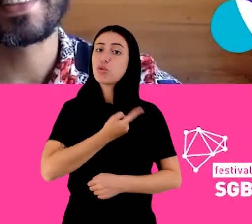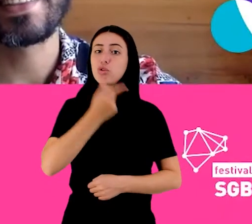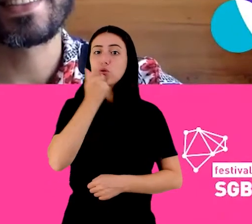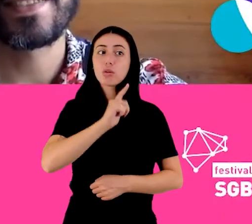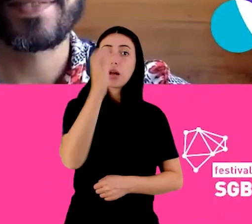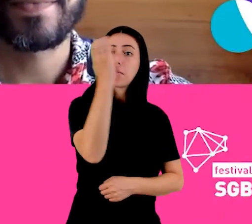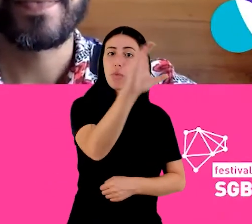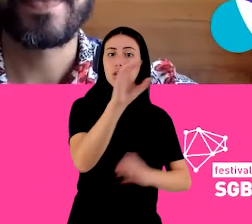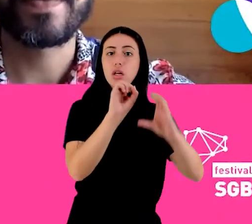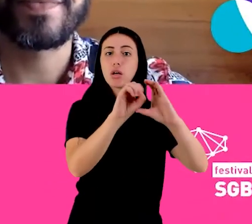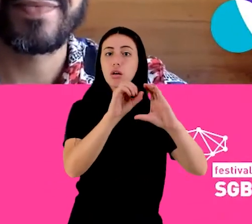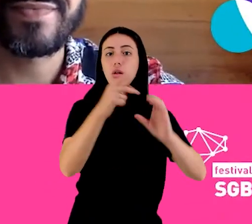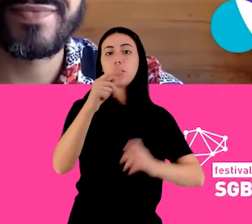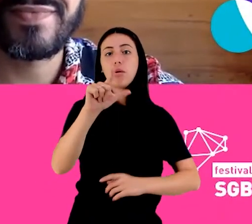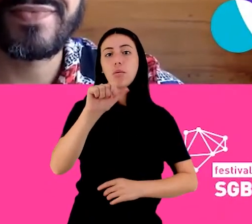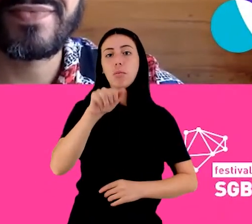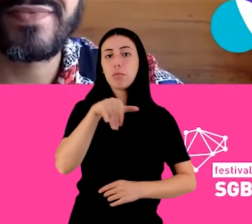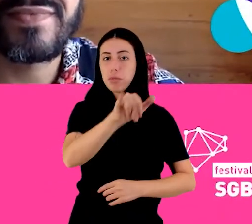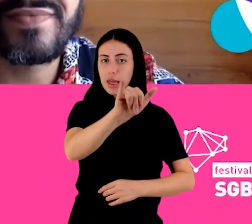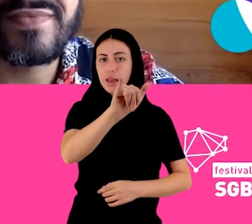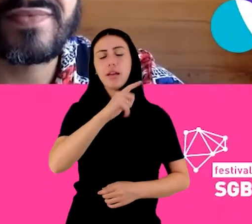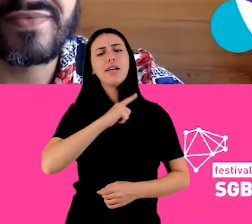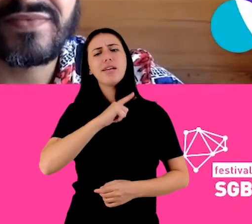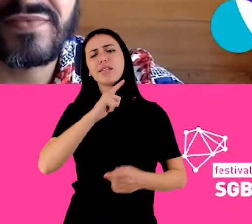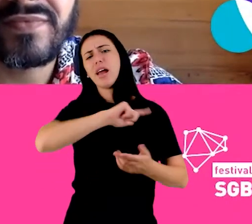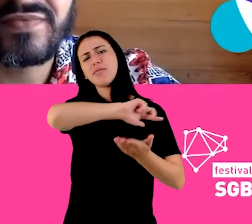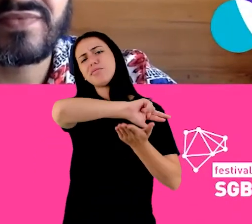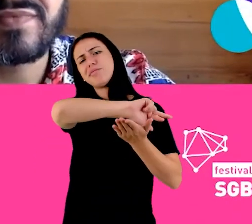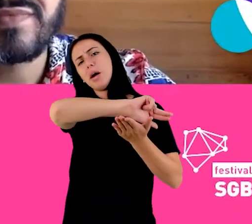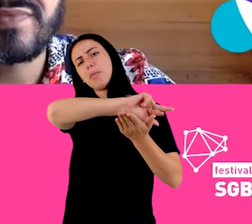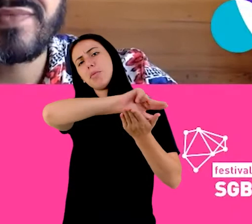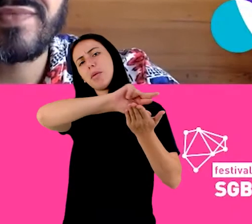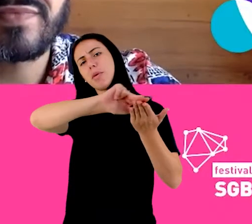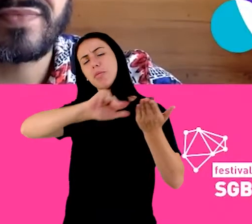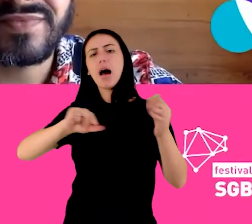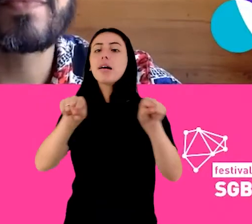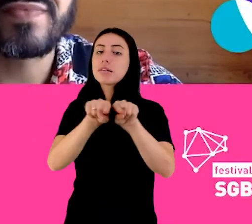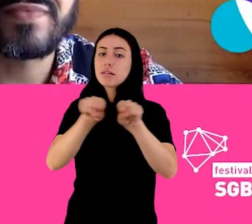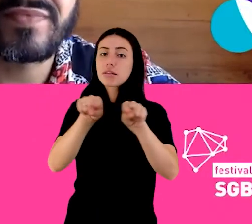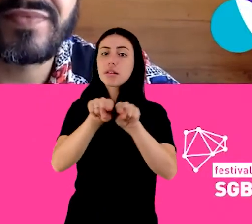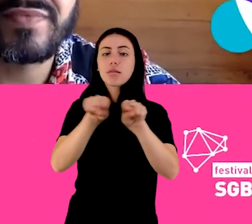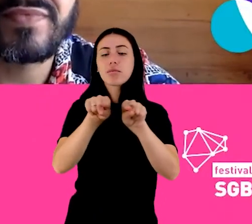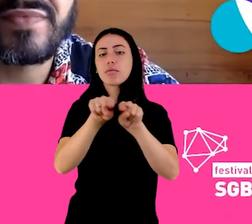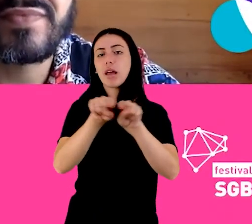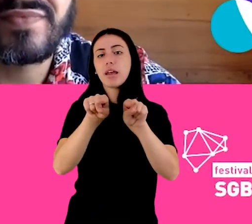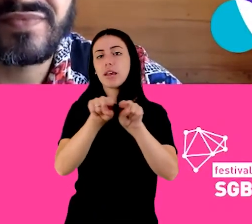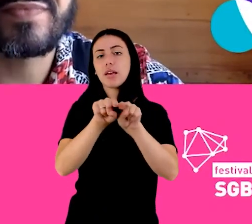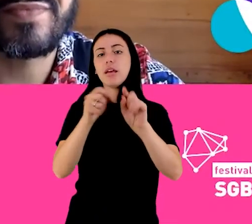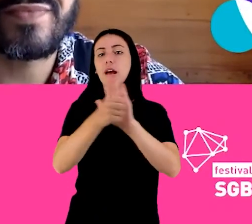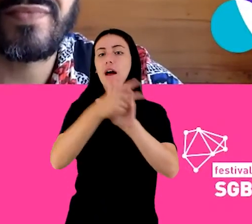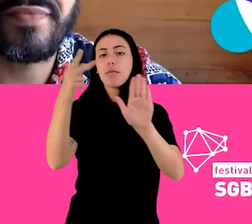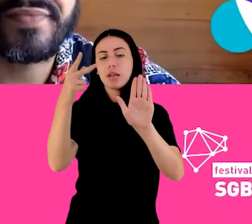As novas plataformas de streaming acolheram o Menino 23. Então, como eu falei do Videocamp, Eric, o Menino 23,